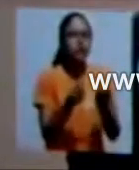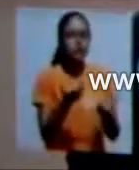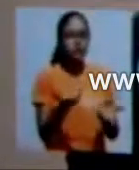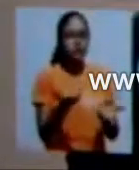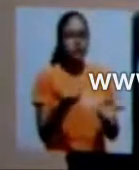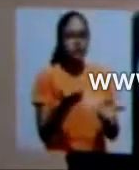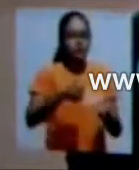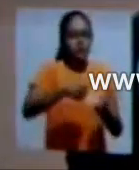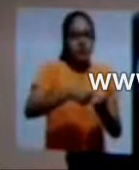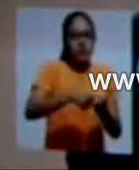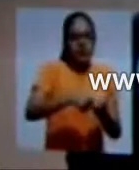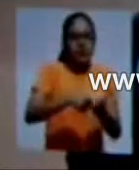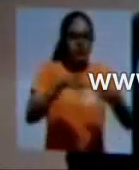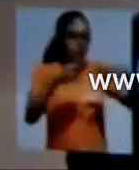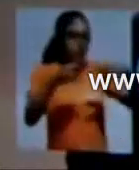alto,